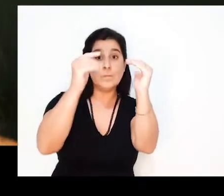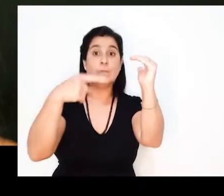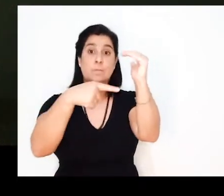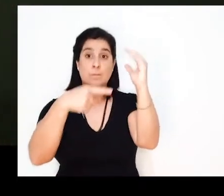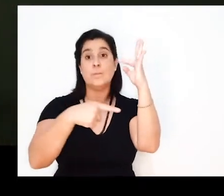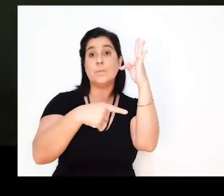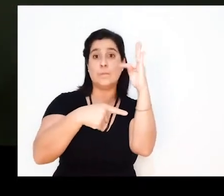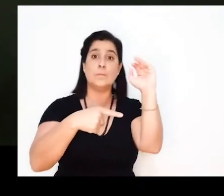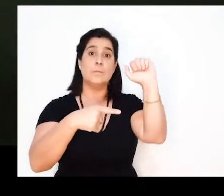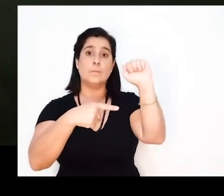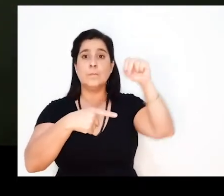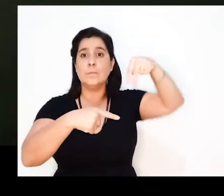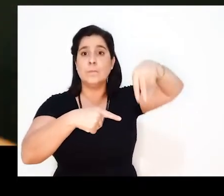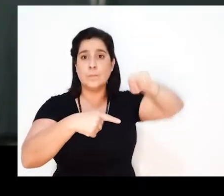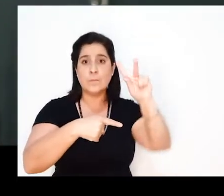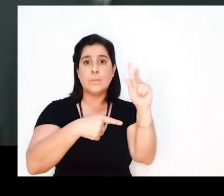respeite a